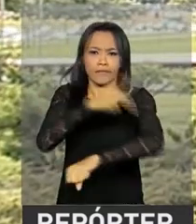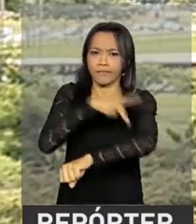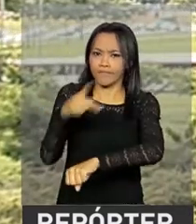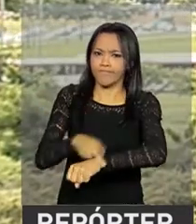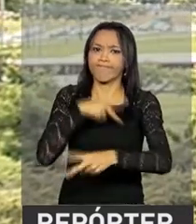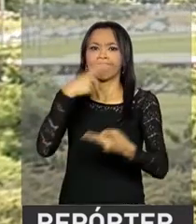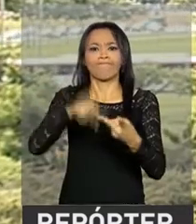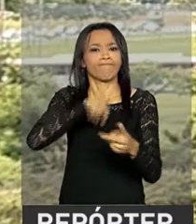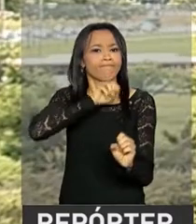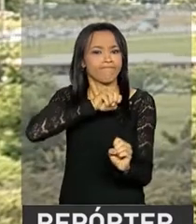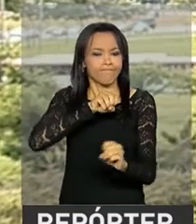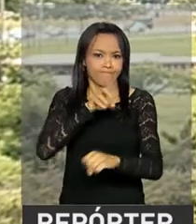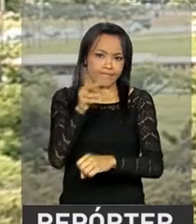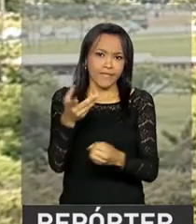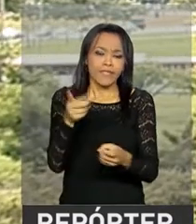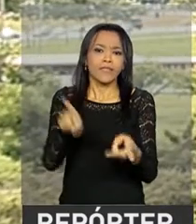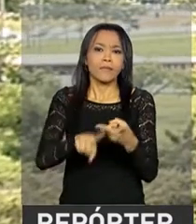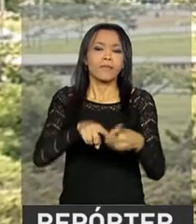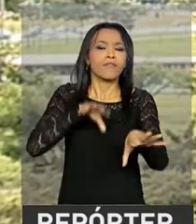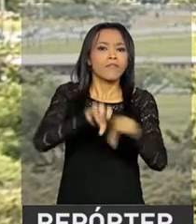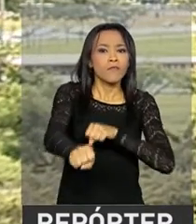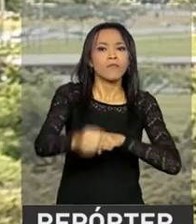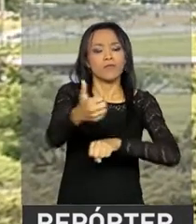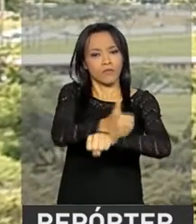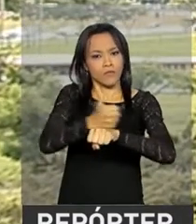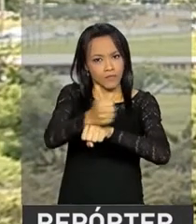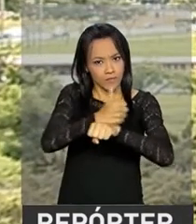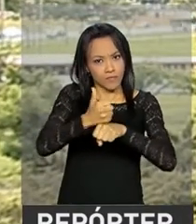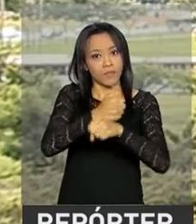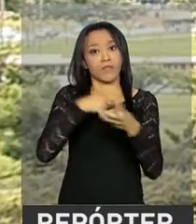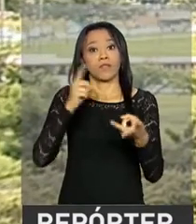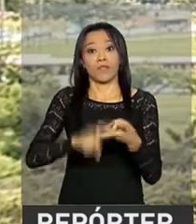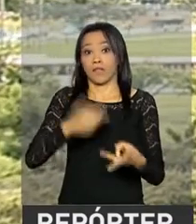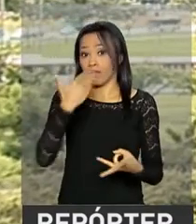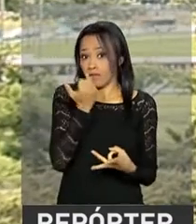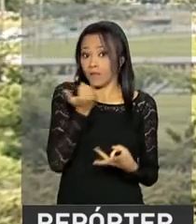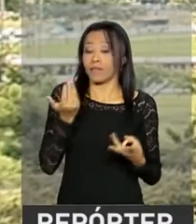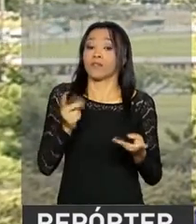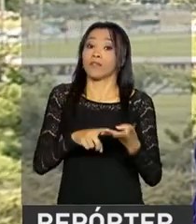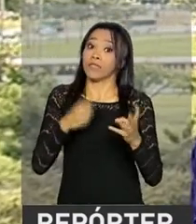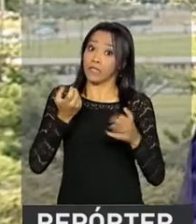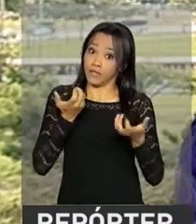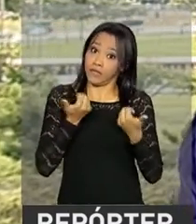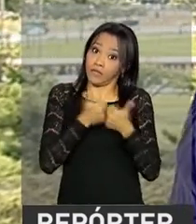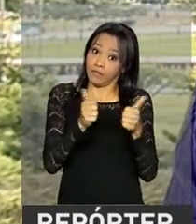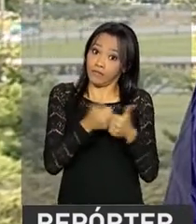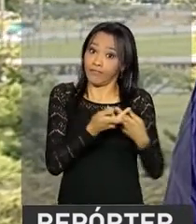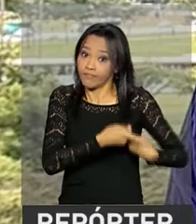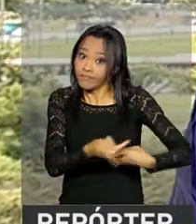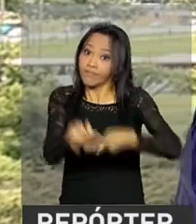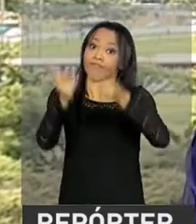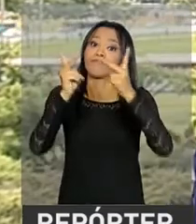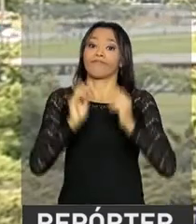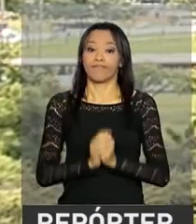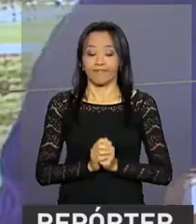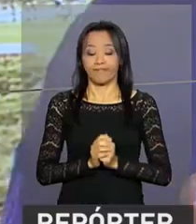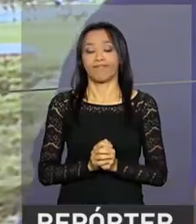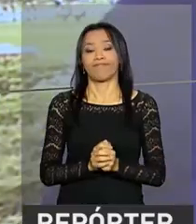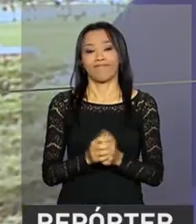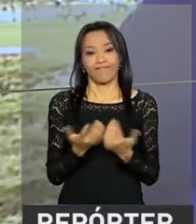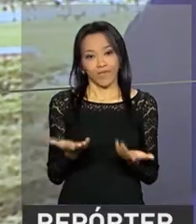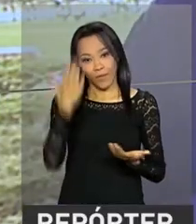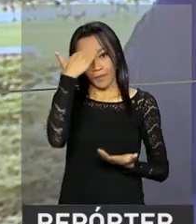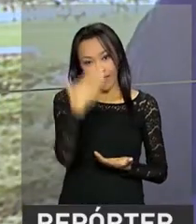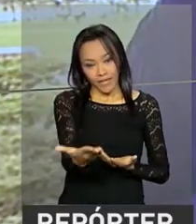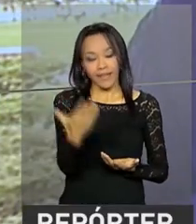pedagógicos, didáticos, formação de profissionais, alimentação e transportes. Renata, volto com você. Obrigada,